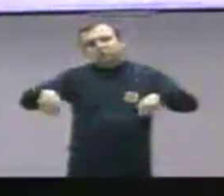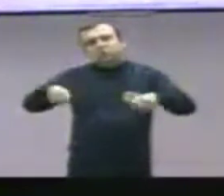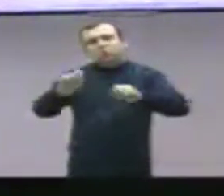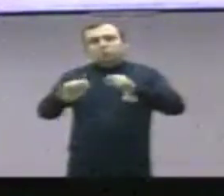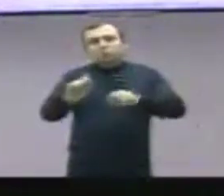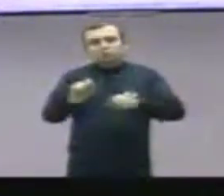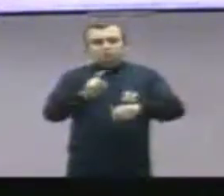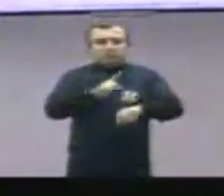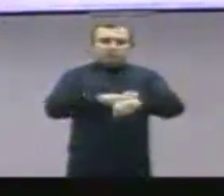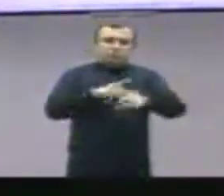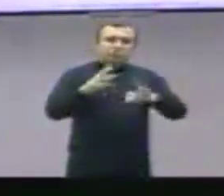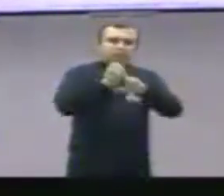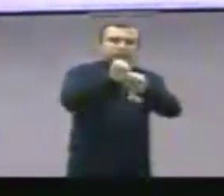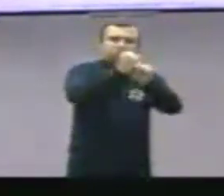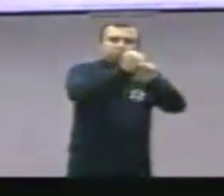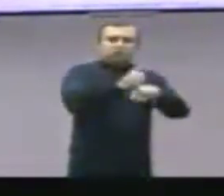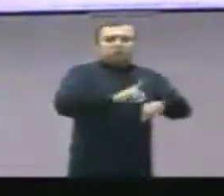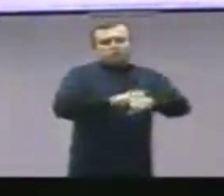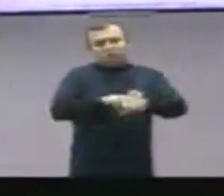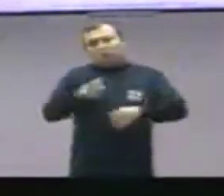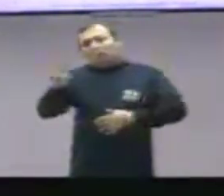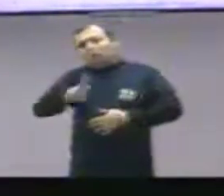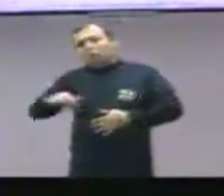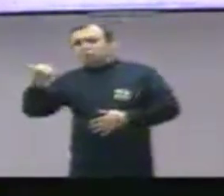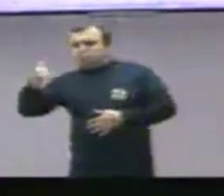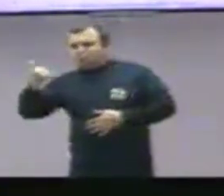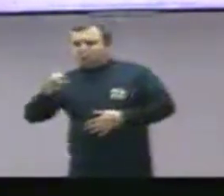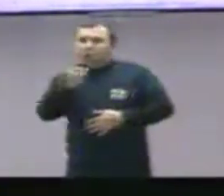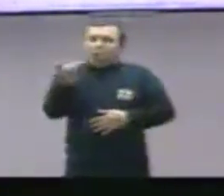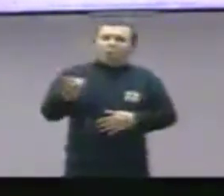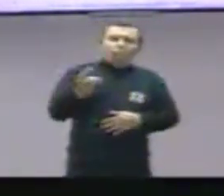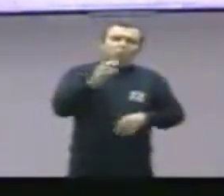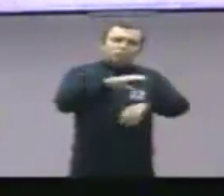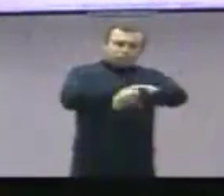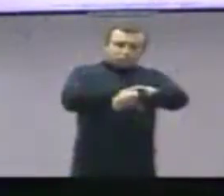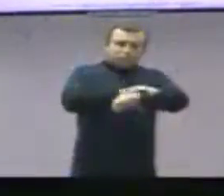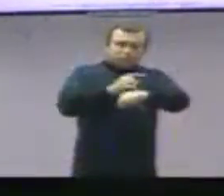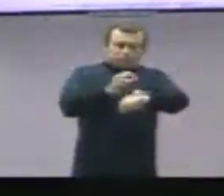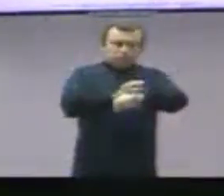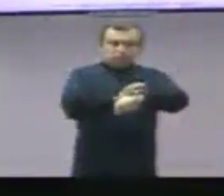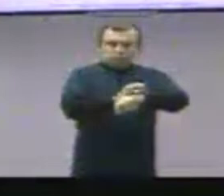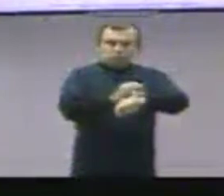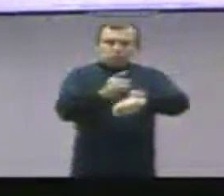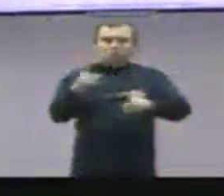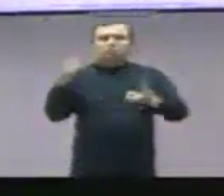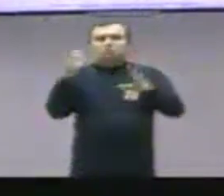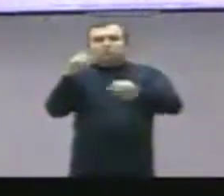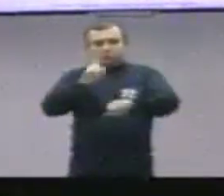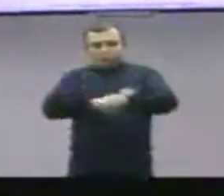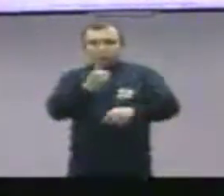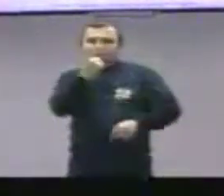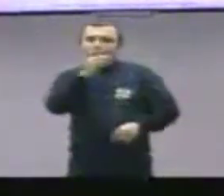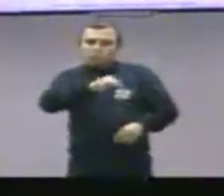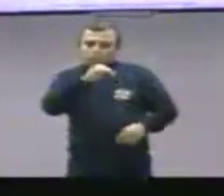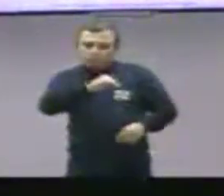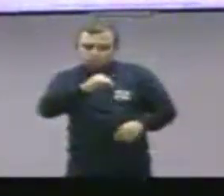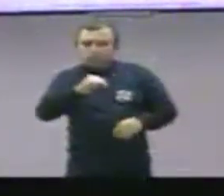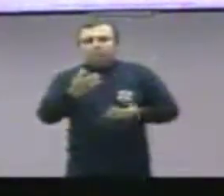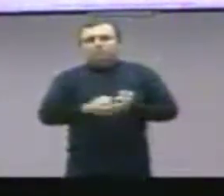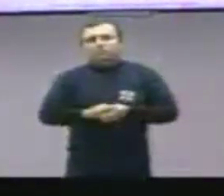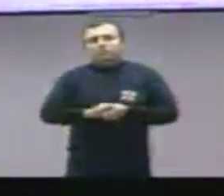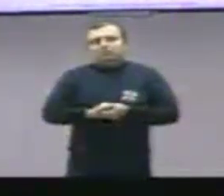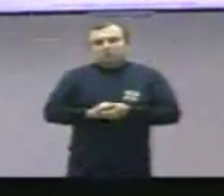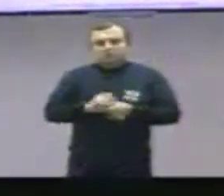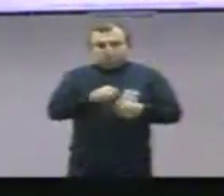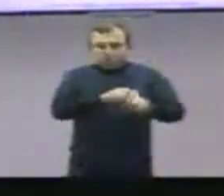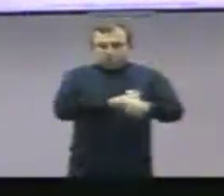de um cronômetro, tá? Que pode ser o seu celular ou o relógio, porque você vai precisar marcar 1 minuto para poder fazer essa verificação. Eu